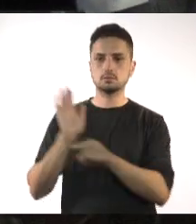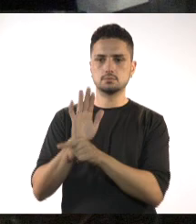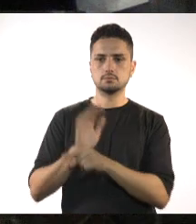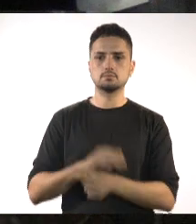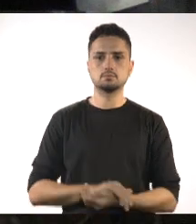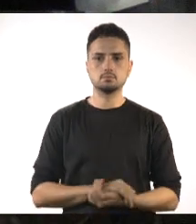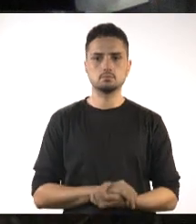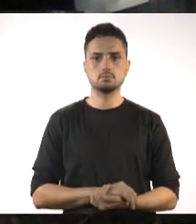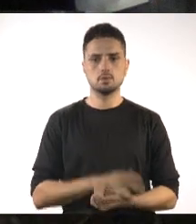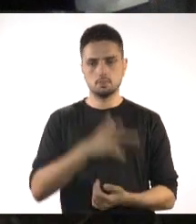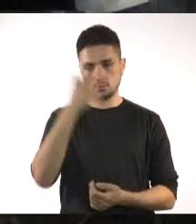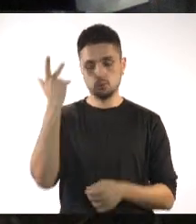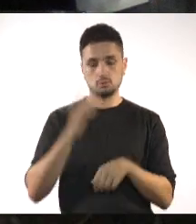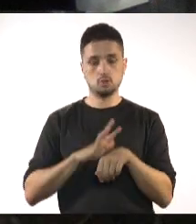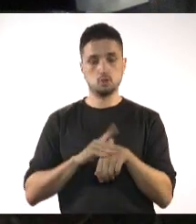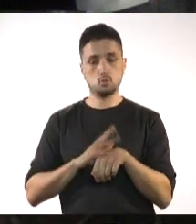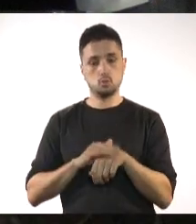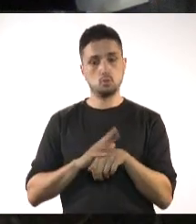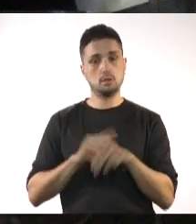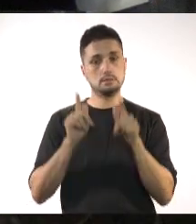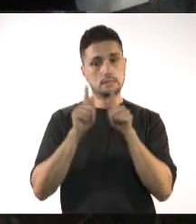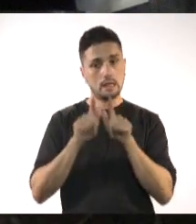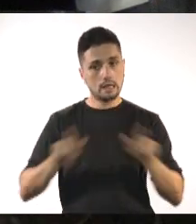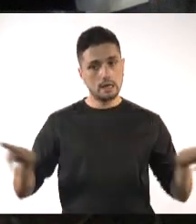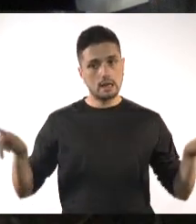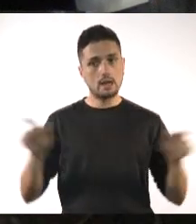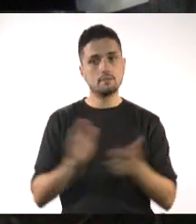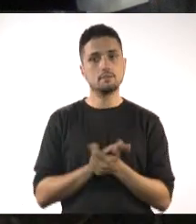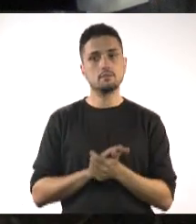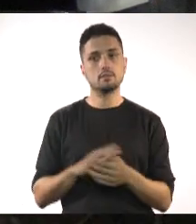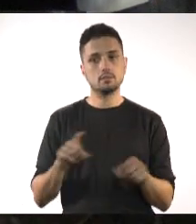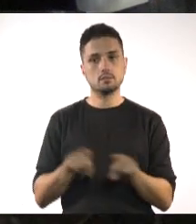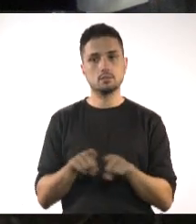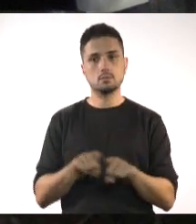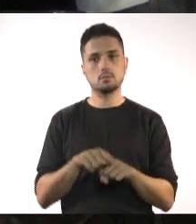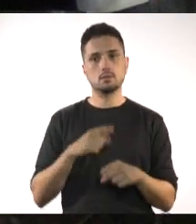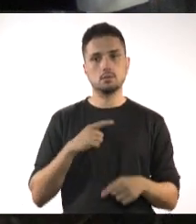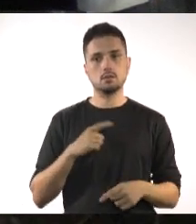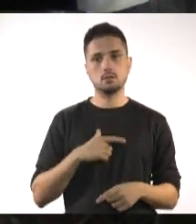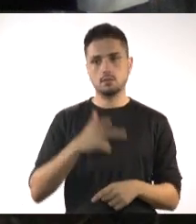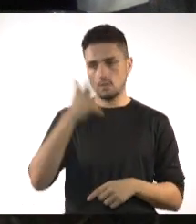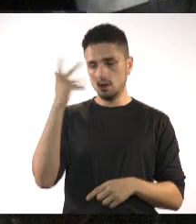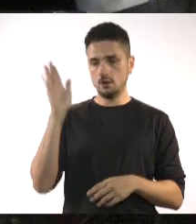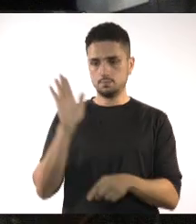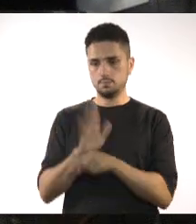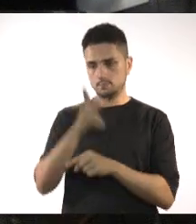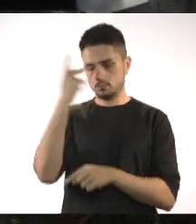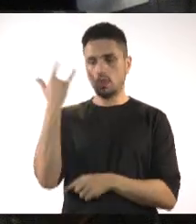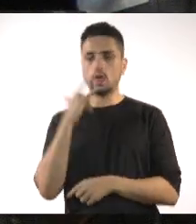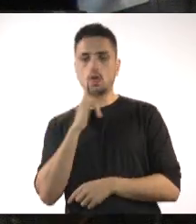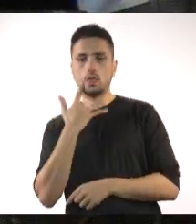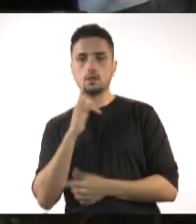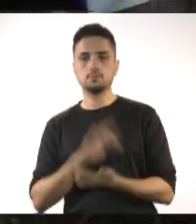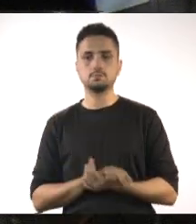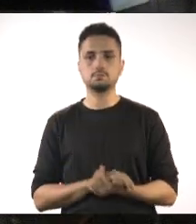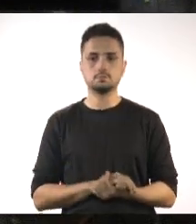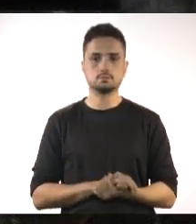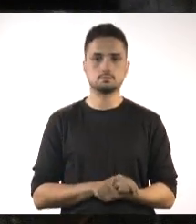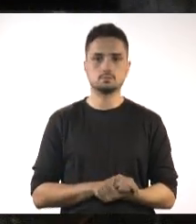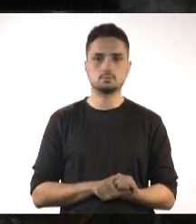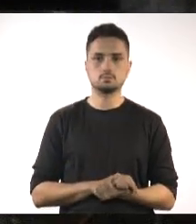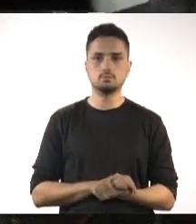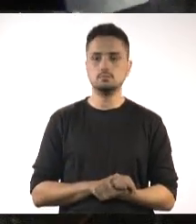E também se amplia aos drogados, alcoolizados. visa atender também a pessoa